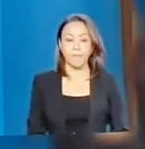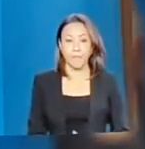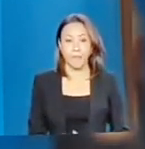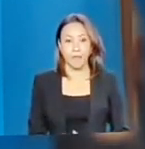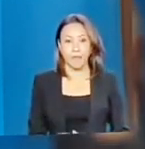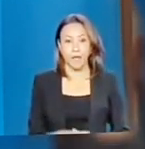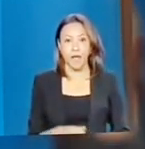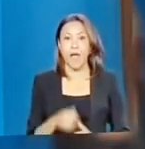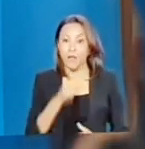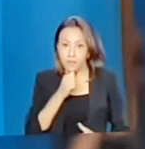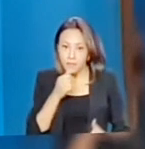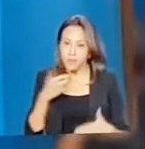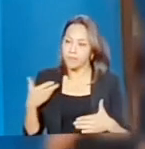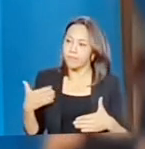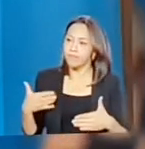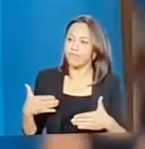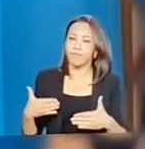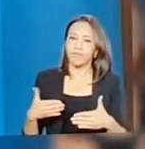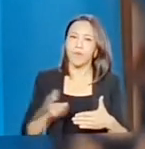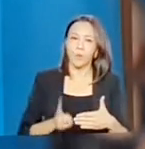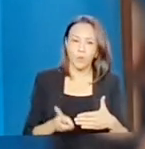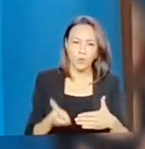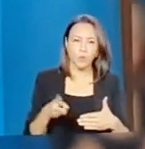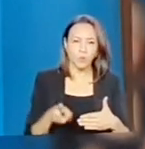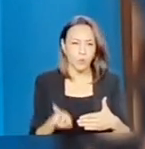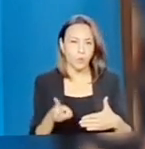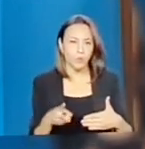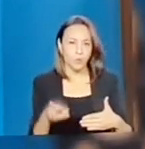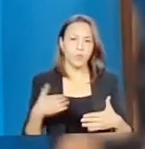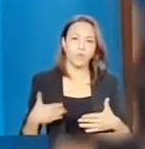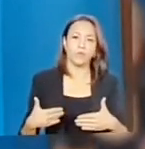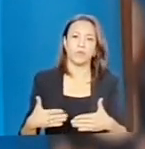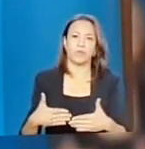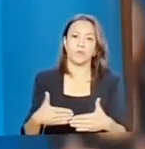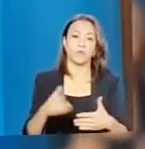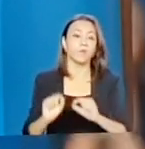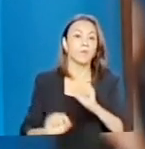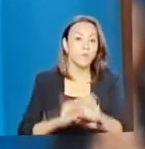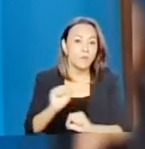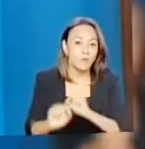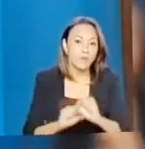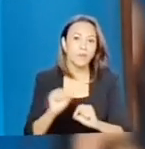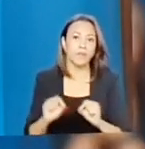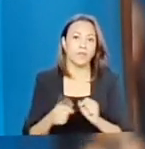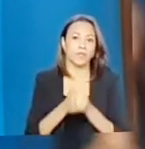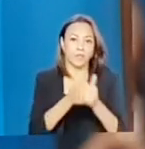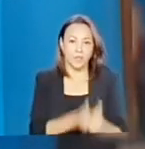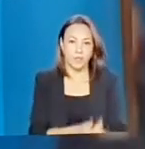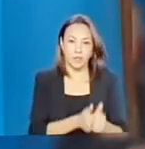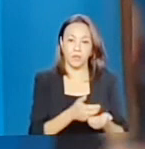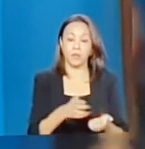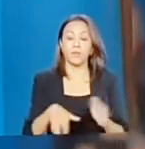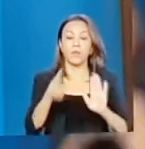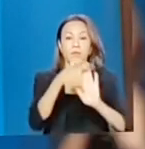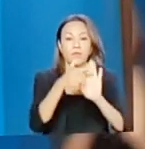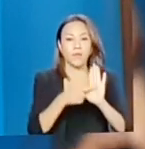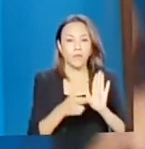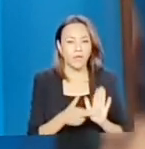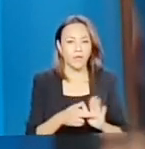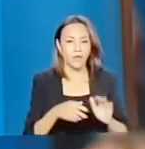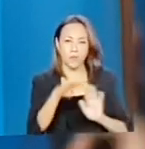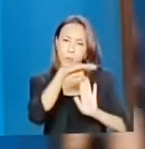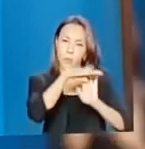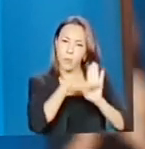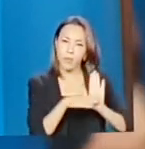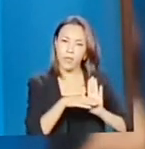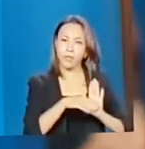isso, tudo mantido em uso e prática, sob as ações do Programa Nacional de